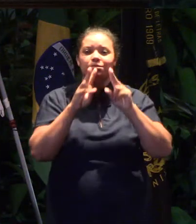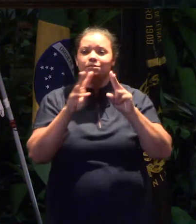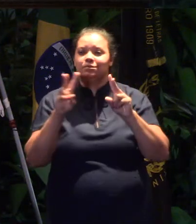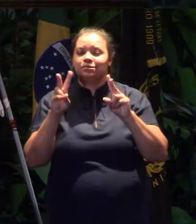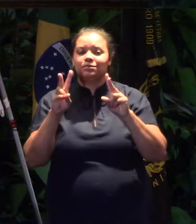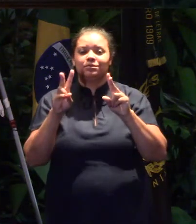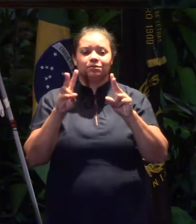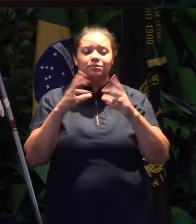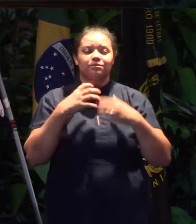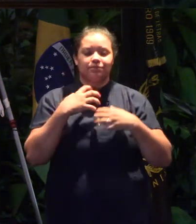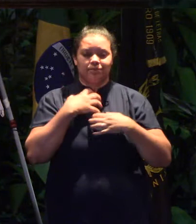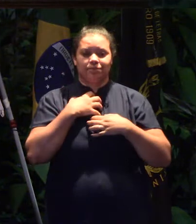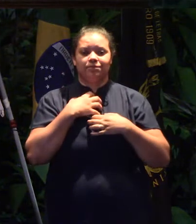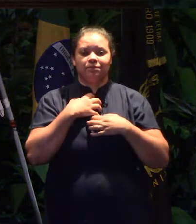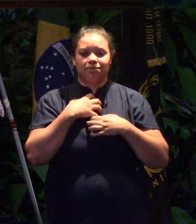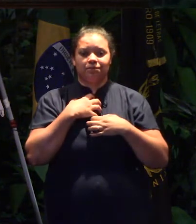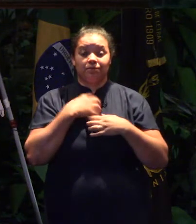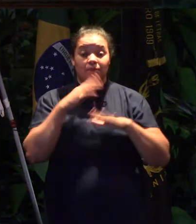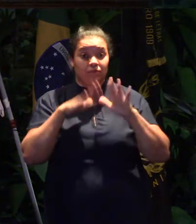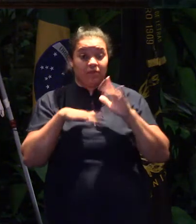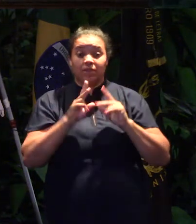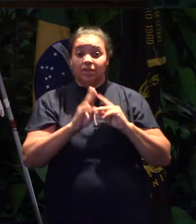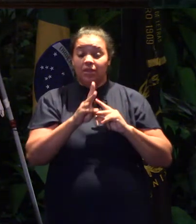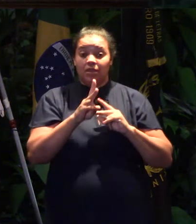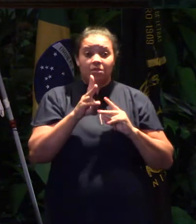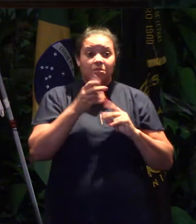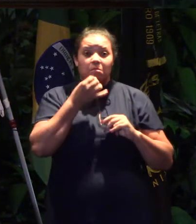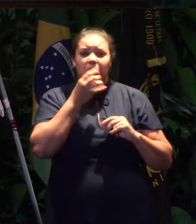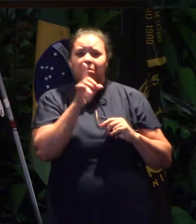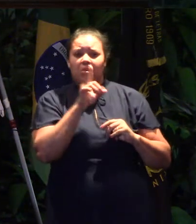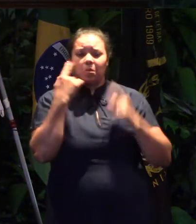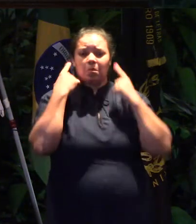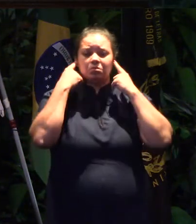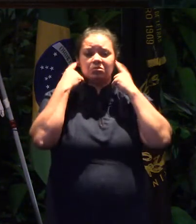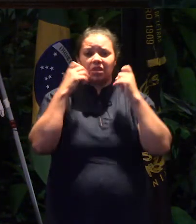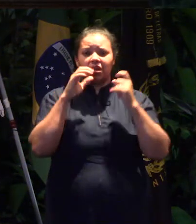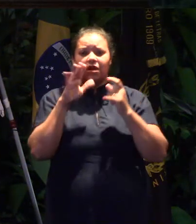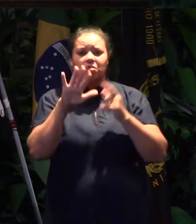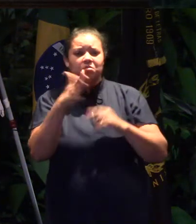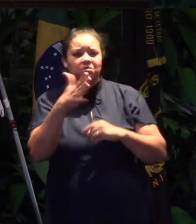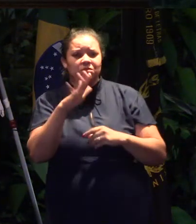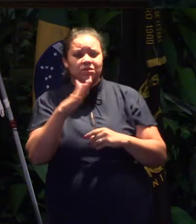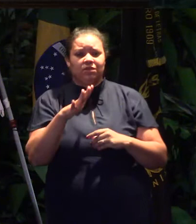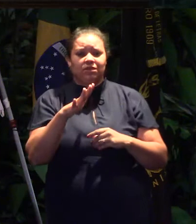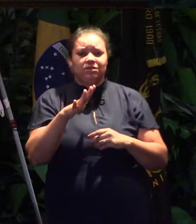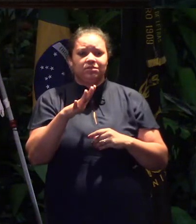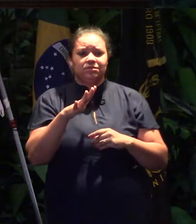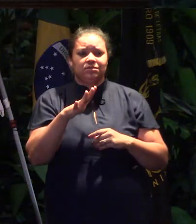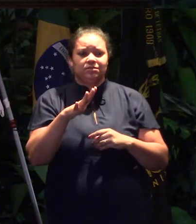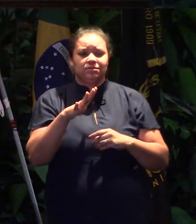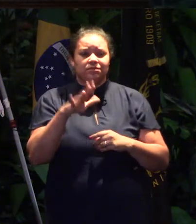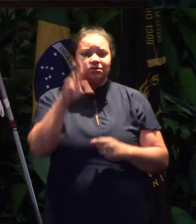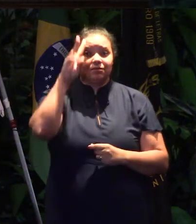estético. Porém, nem sempre se contentava com os sons que lhe rodeavam. Algumas vezes recorria à sua